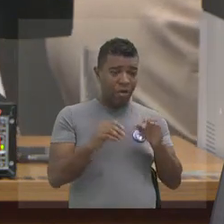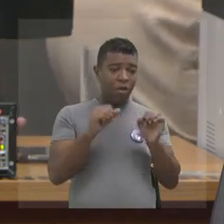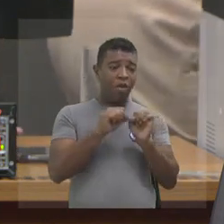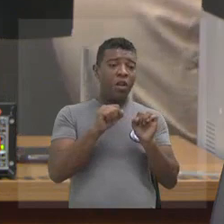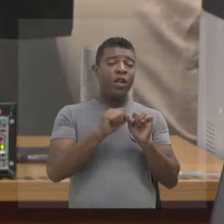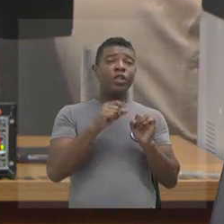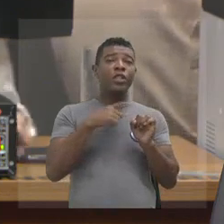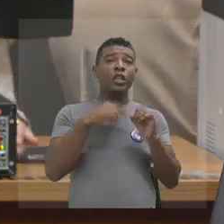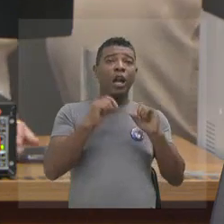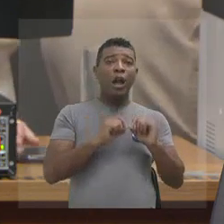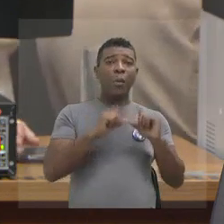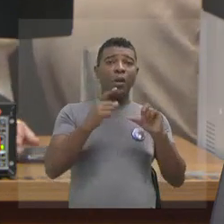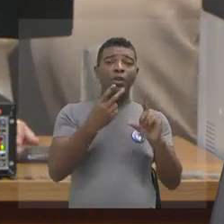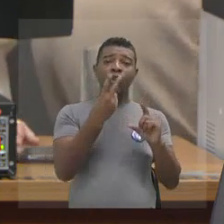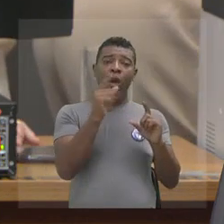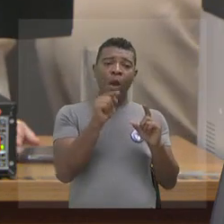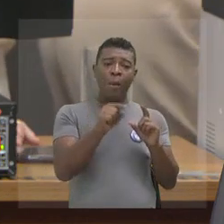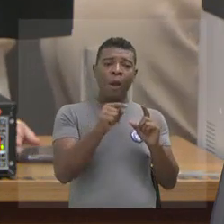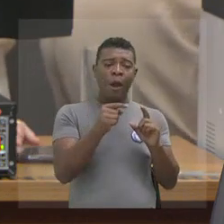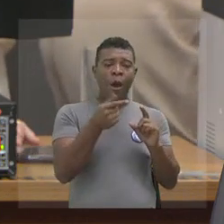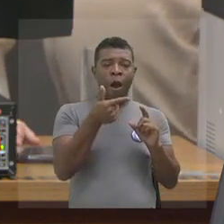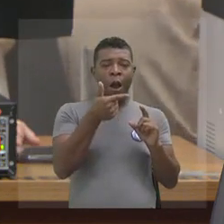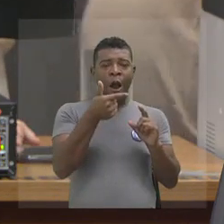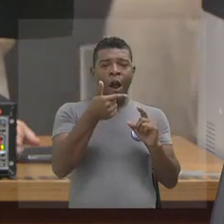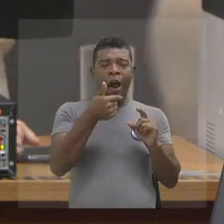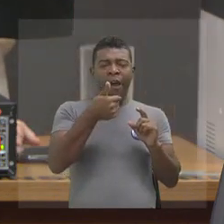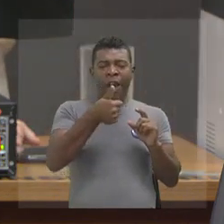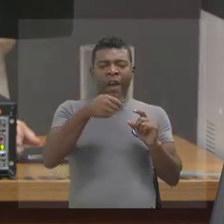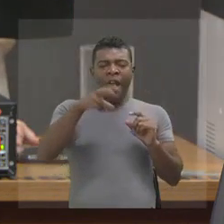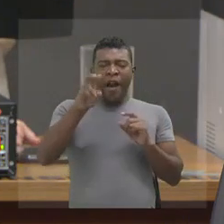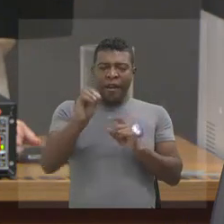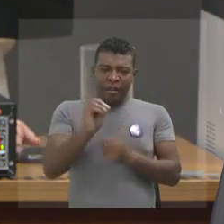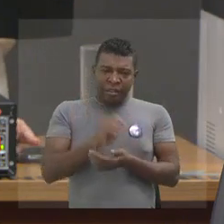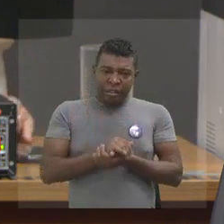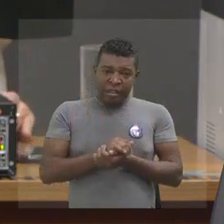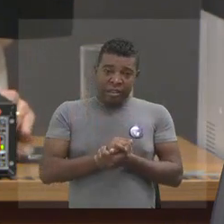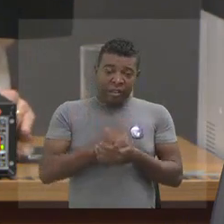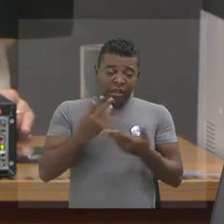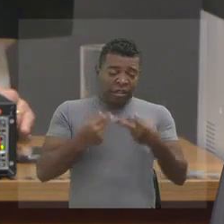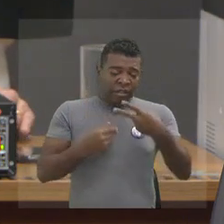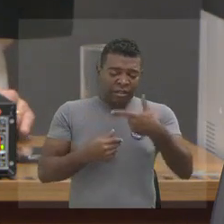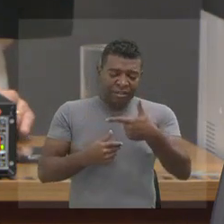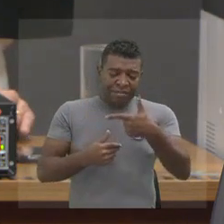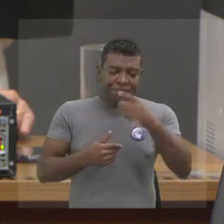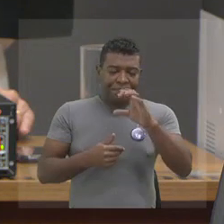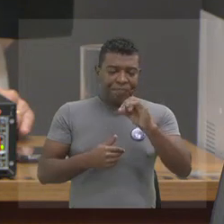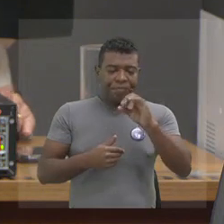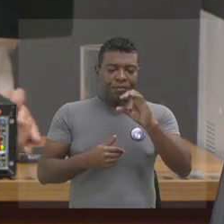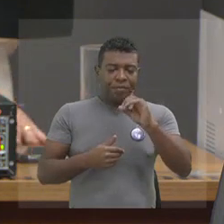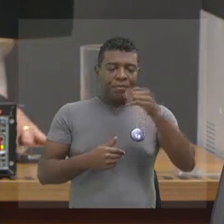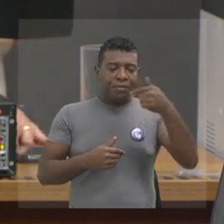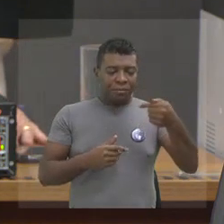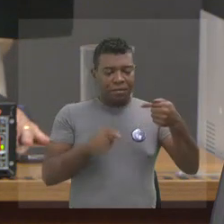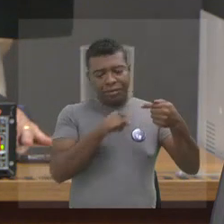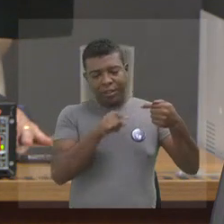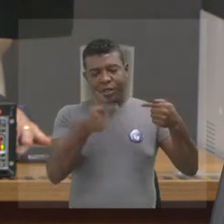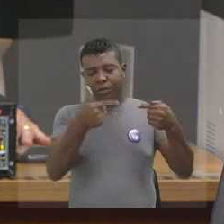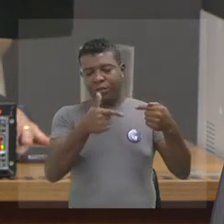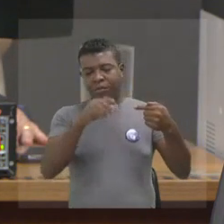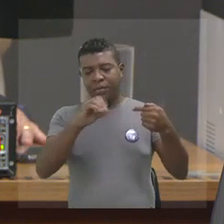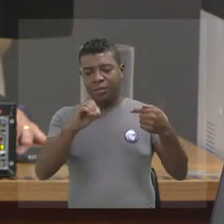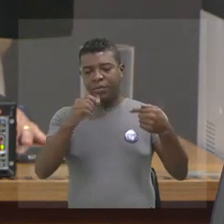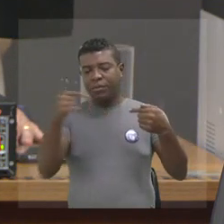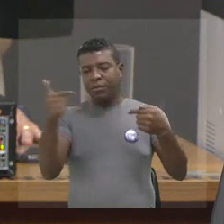de 2.150 isso de 2007 para 2022 Brasil produzia 355